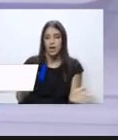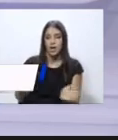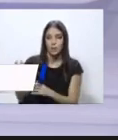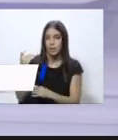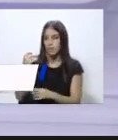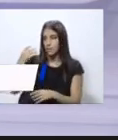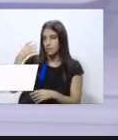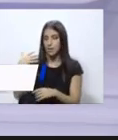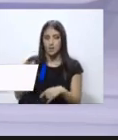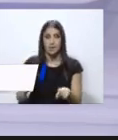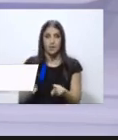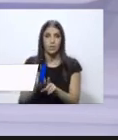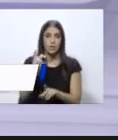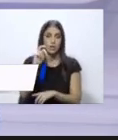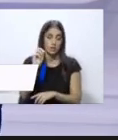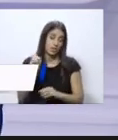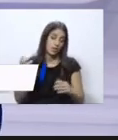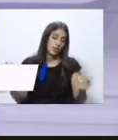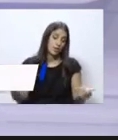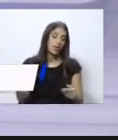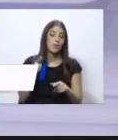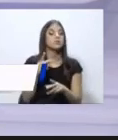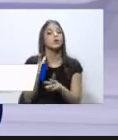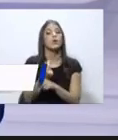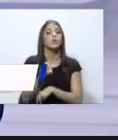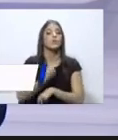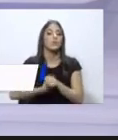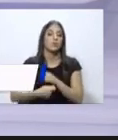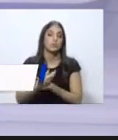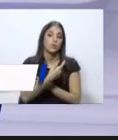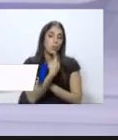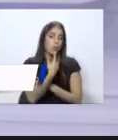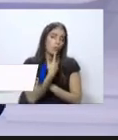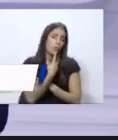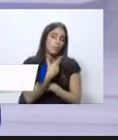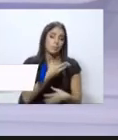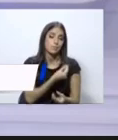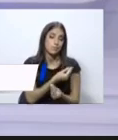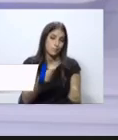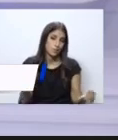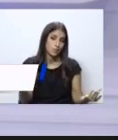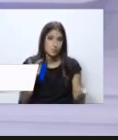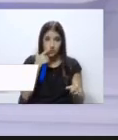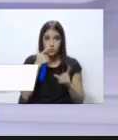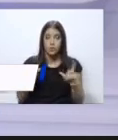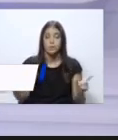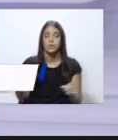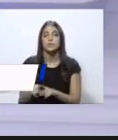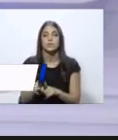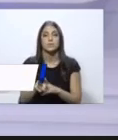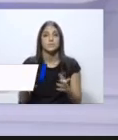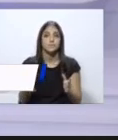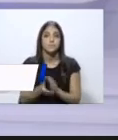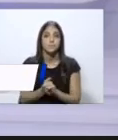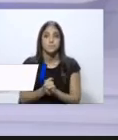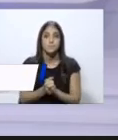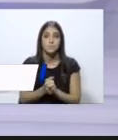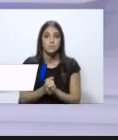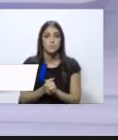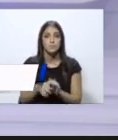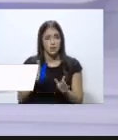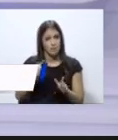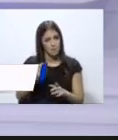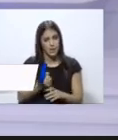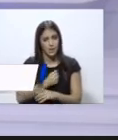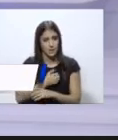30. Pronto, e portanto, isto é um negócio de muita gente. Esta coisa dos rumores, de plantar notícias, incluindo de empresários de futebol que